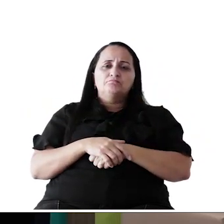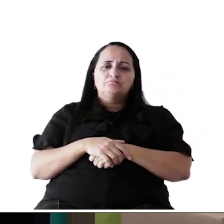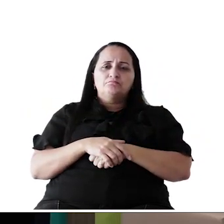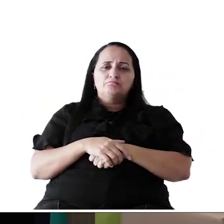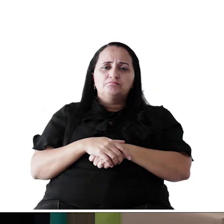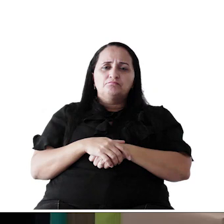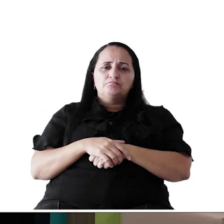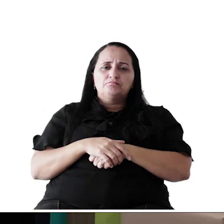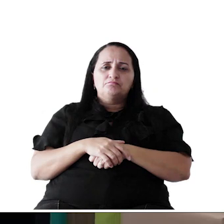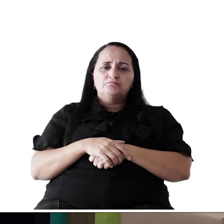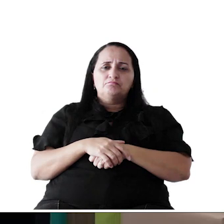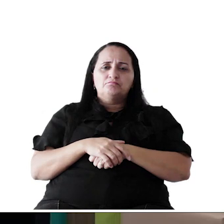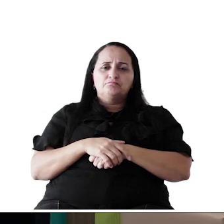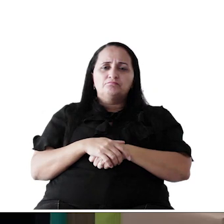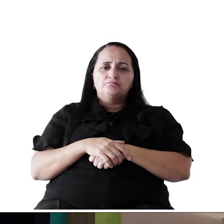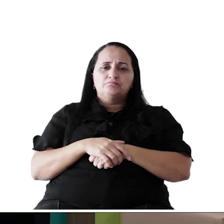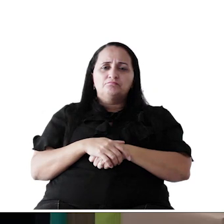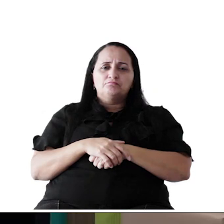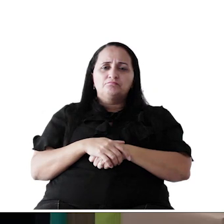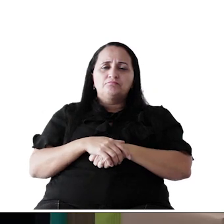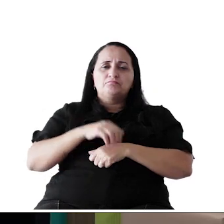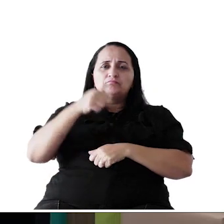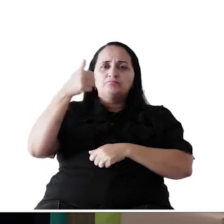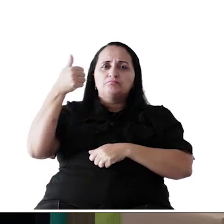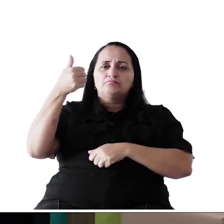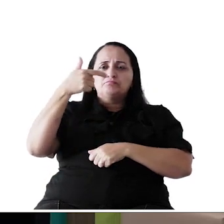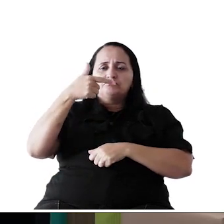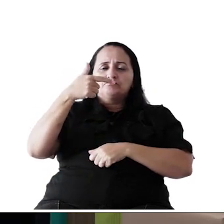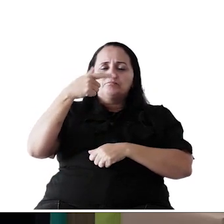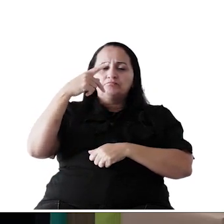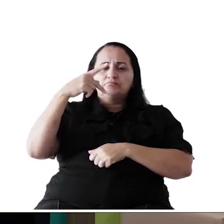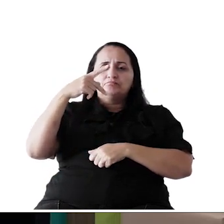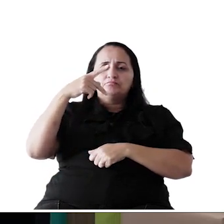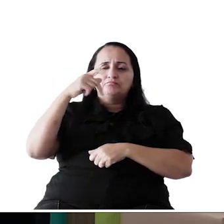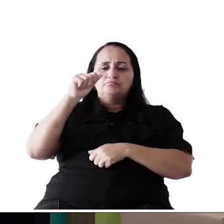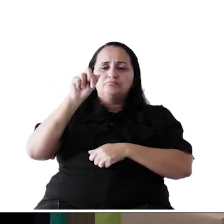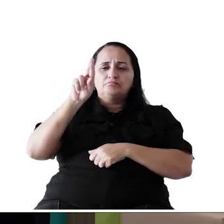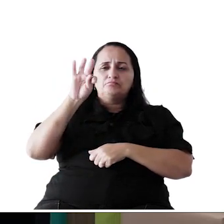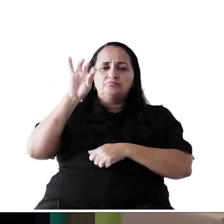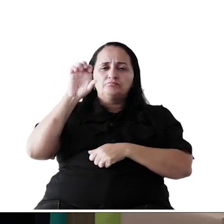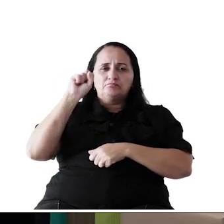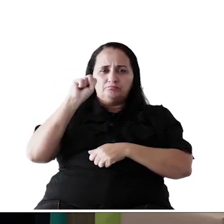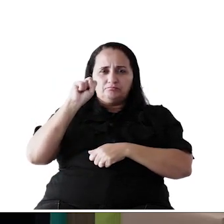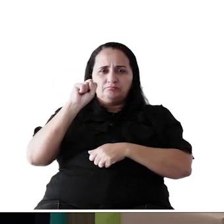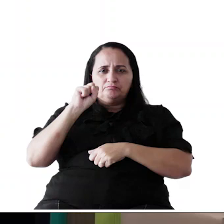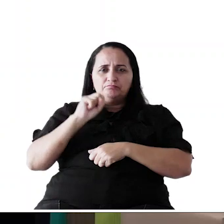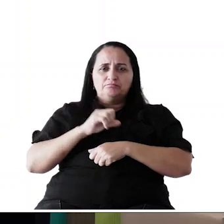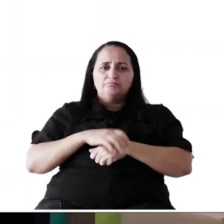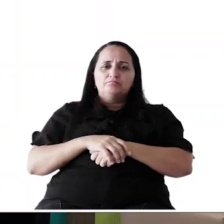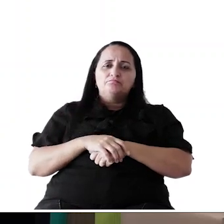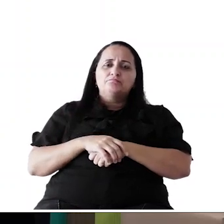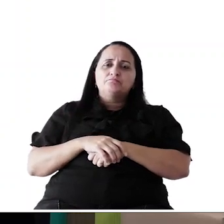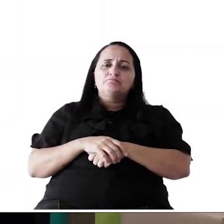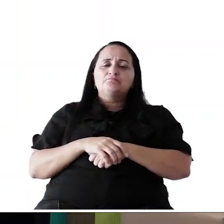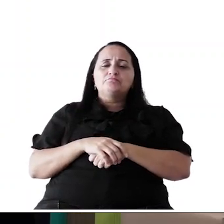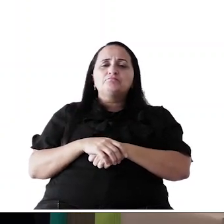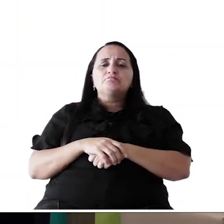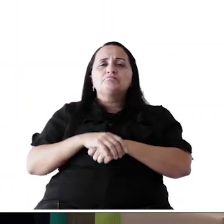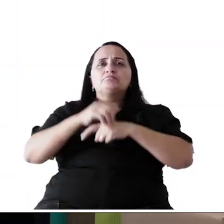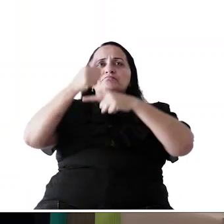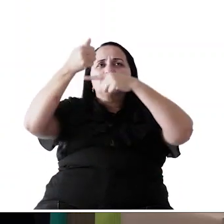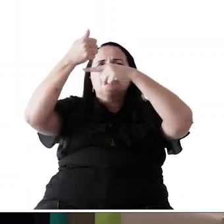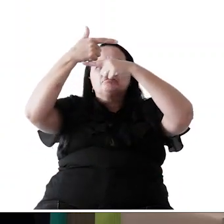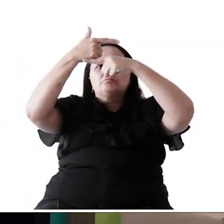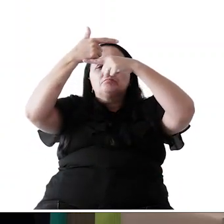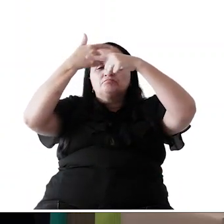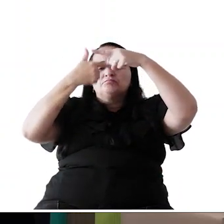0, apenas 12. Então, o bolo foi comido em 12 partes. 12 partes sobre o meu total, que